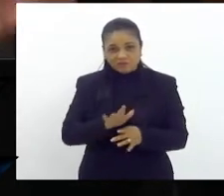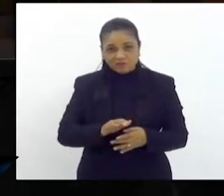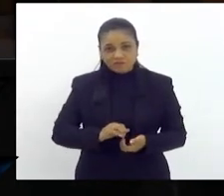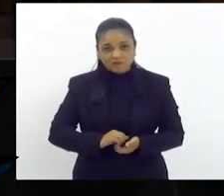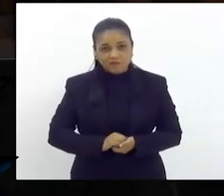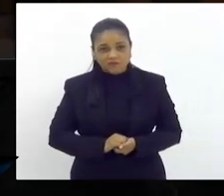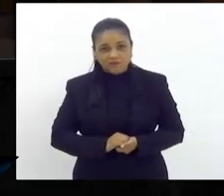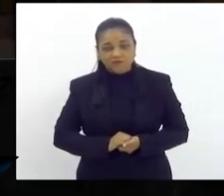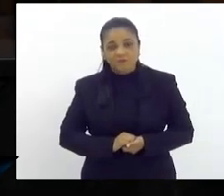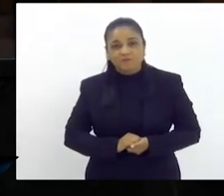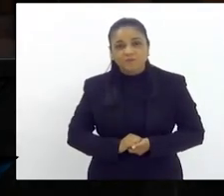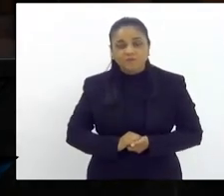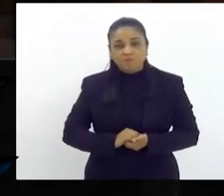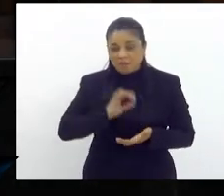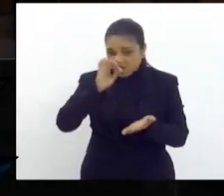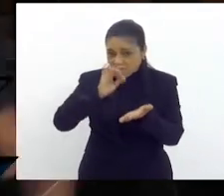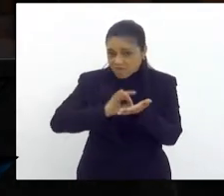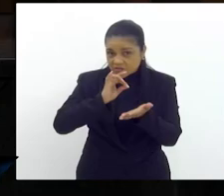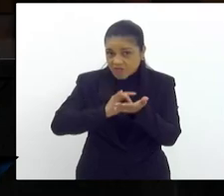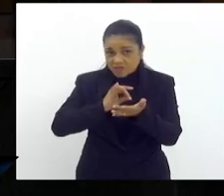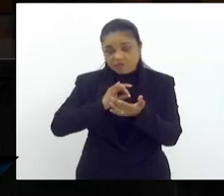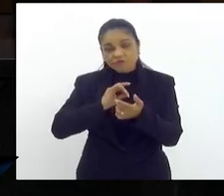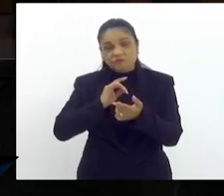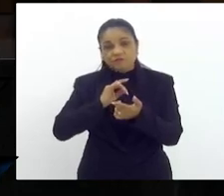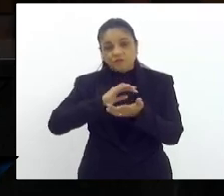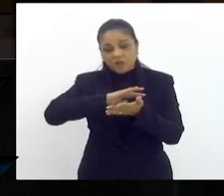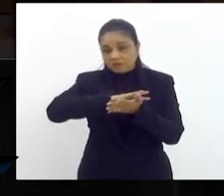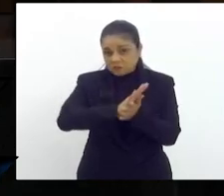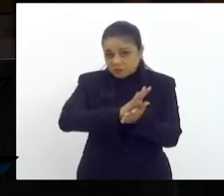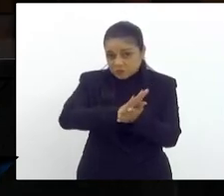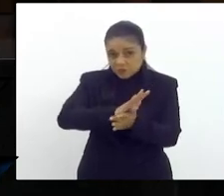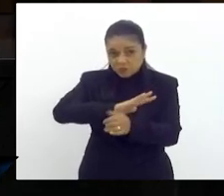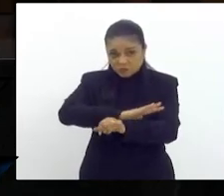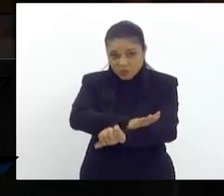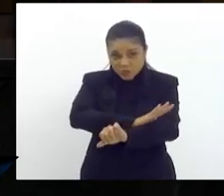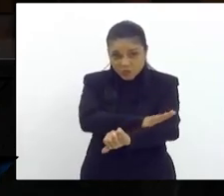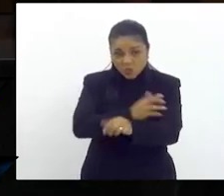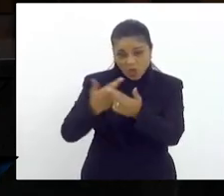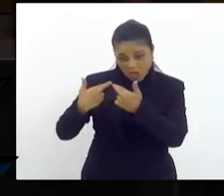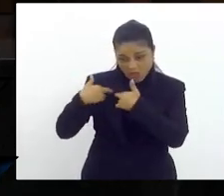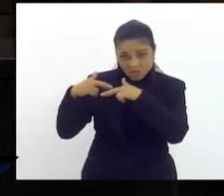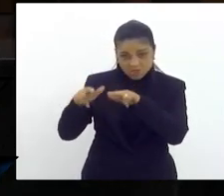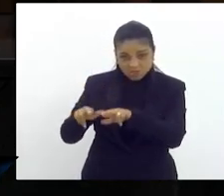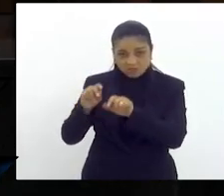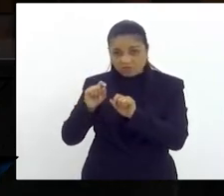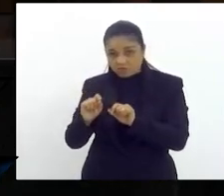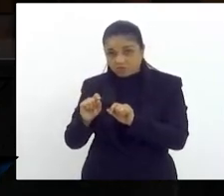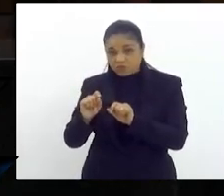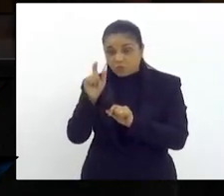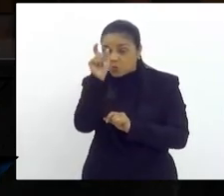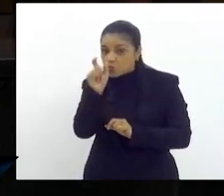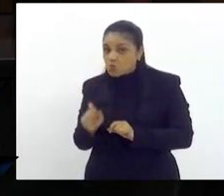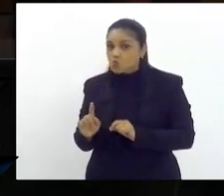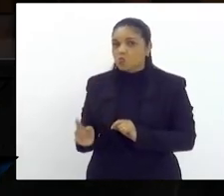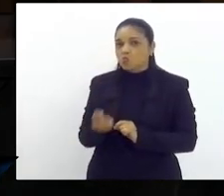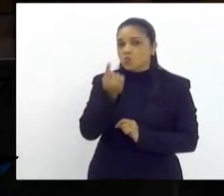porque é realidade só se fala e discriminação religiosa quando infelizmente um